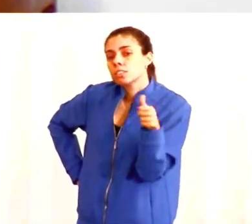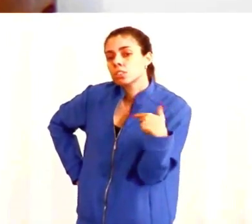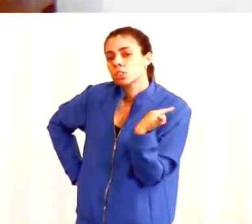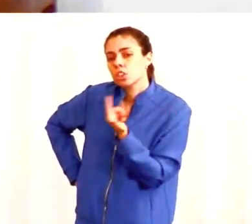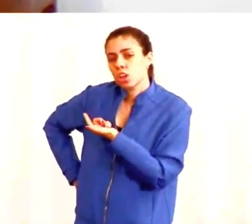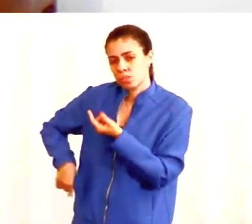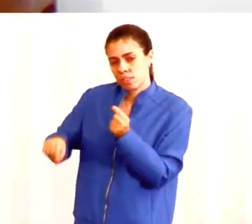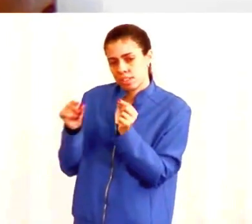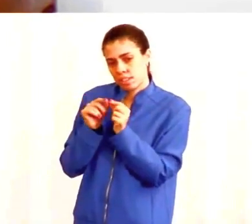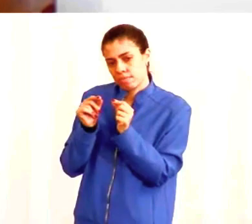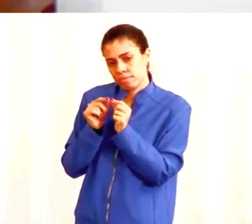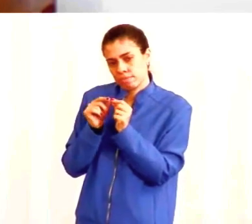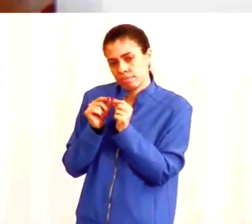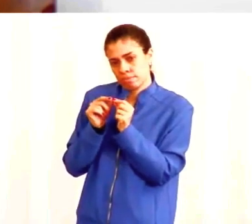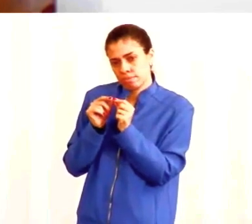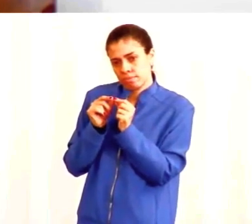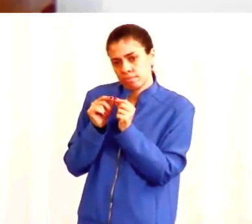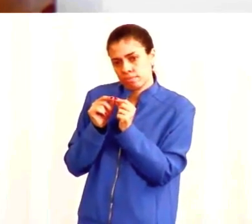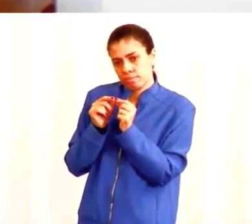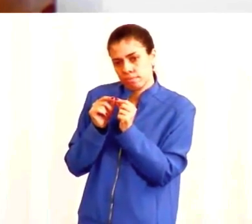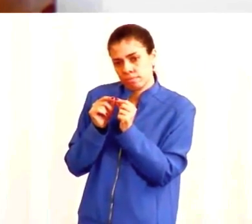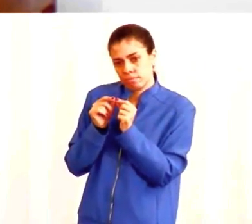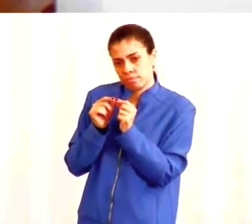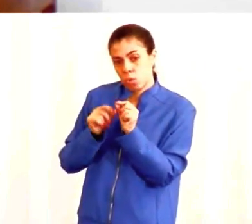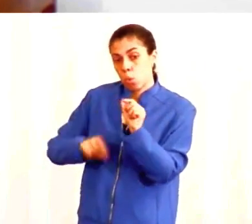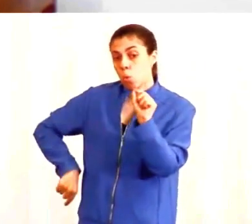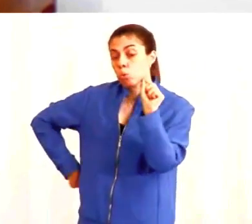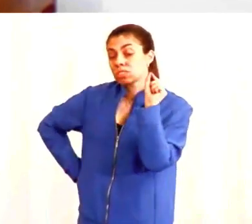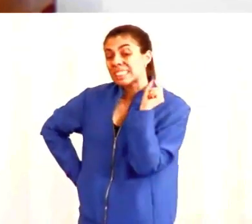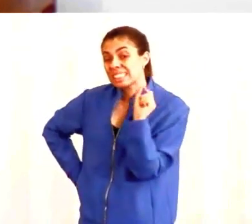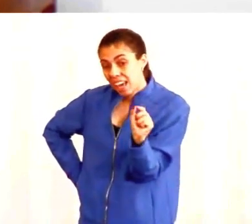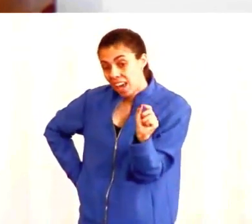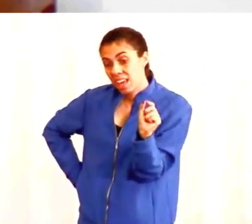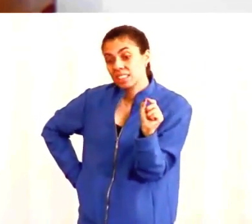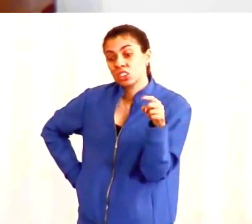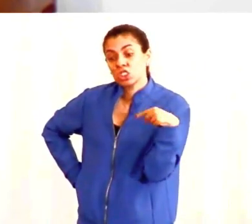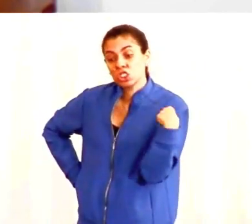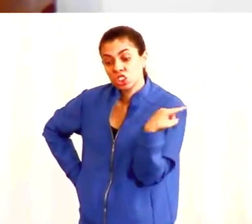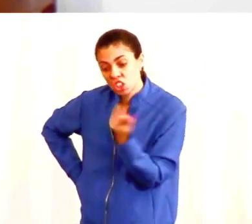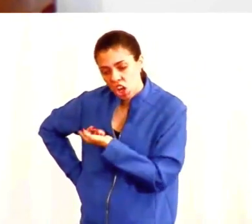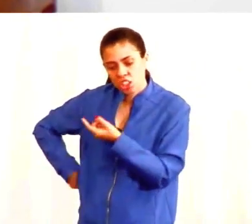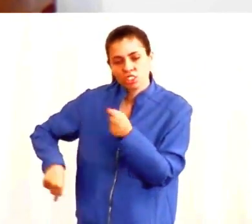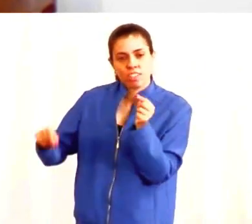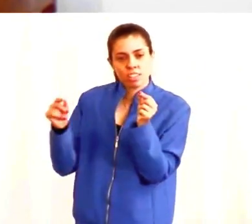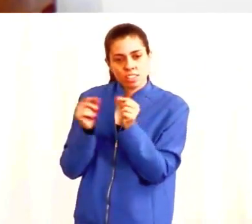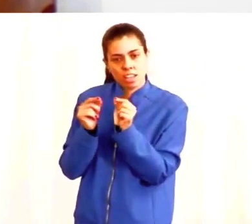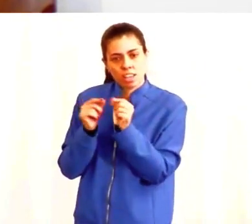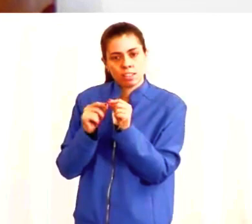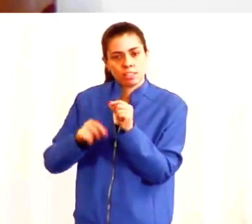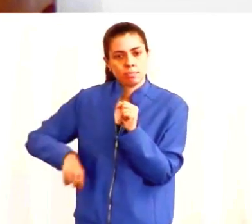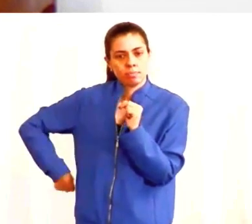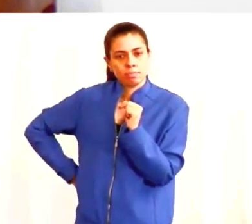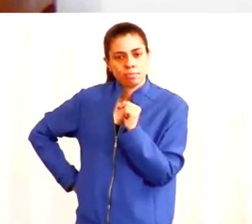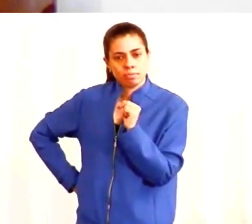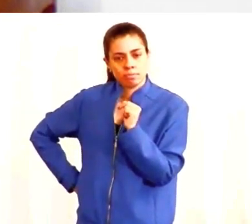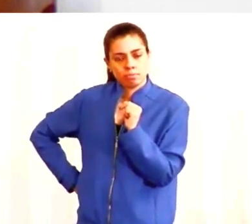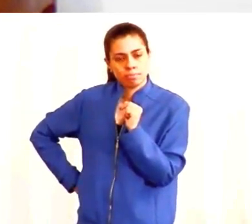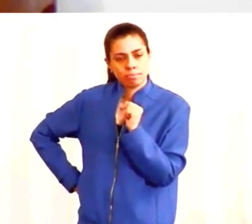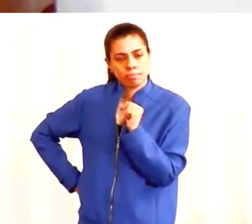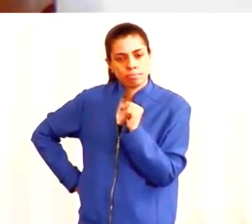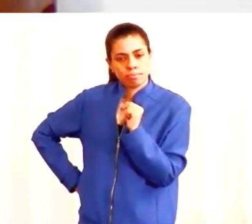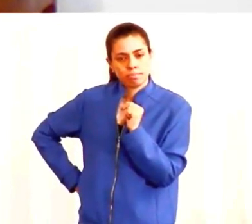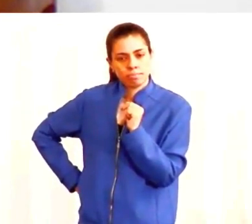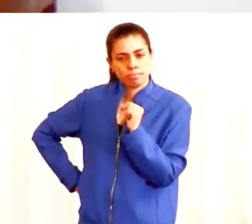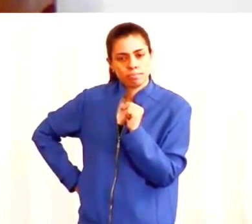para testemunhar da fé, menos procurar alguém para exercer compaixão, menos pensar em alguém para orar